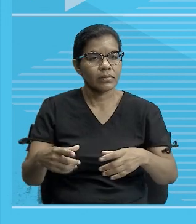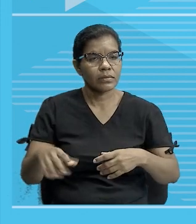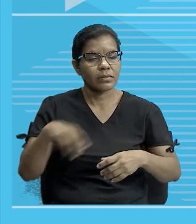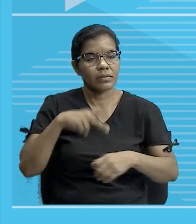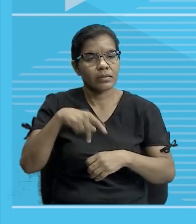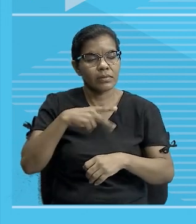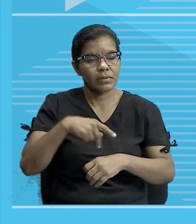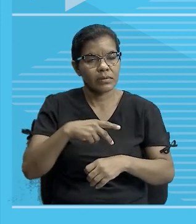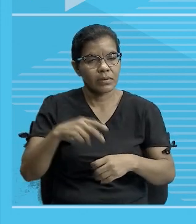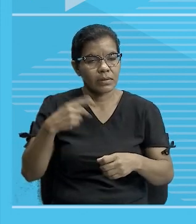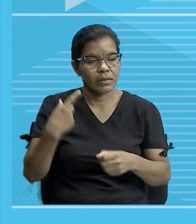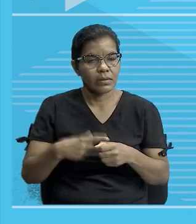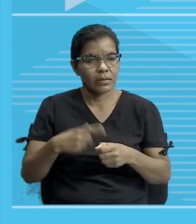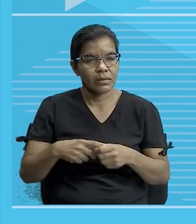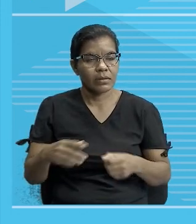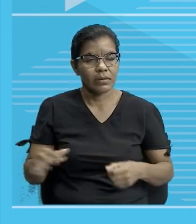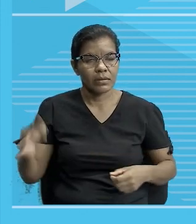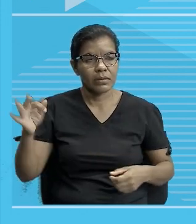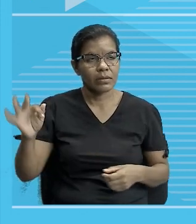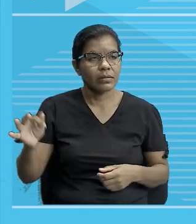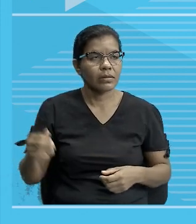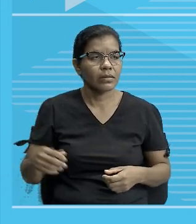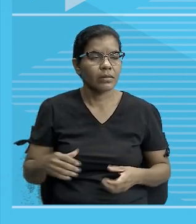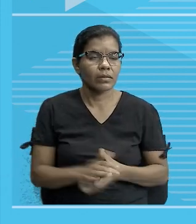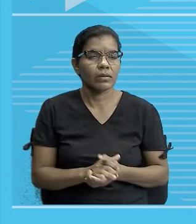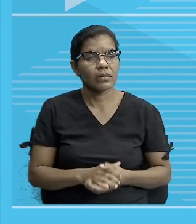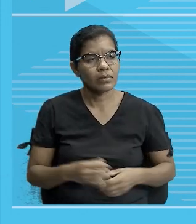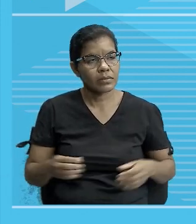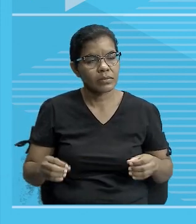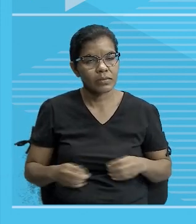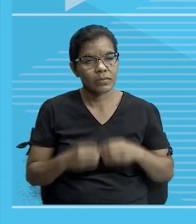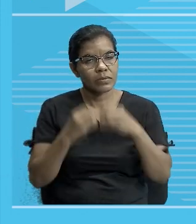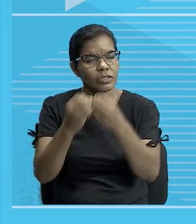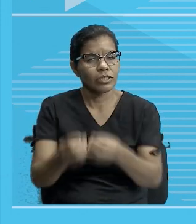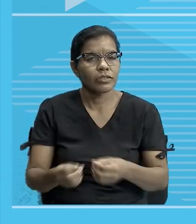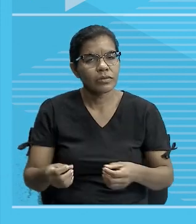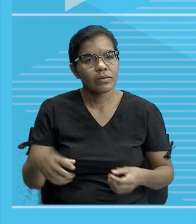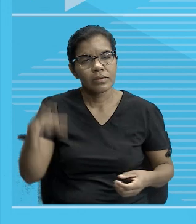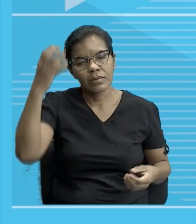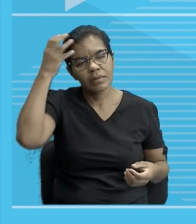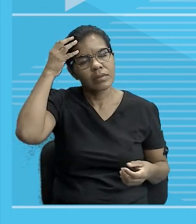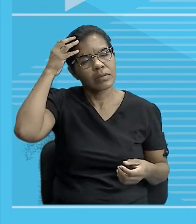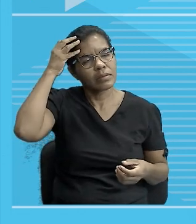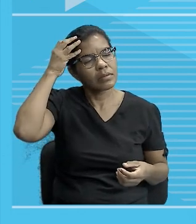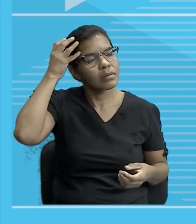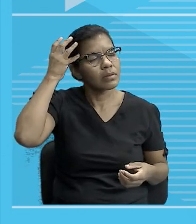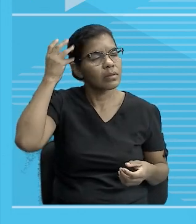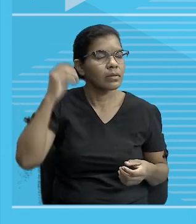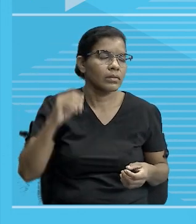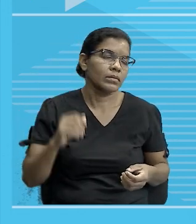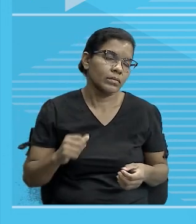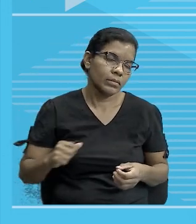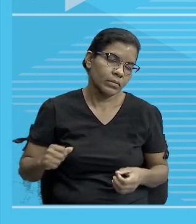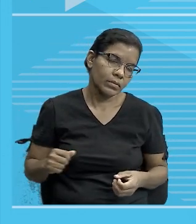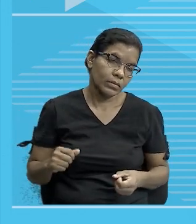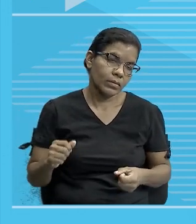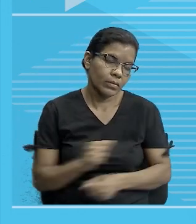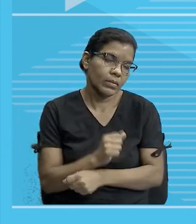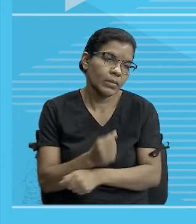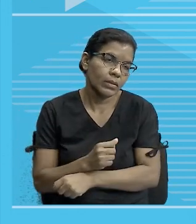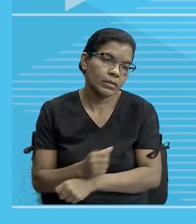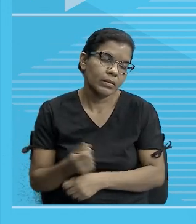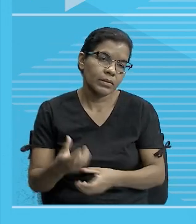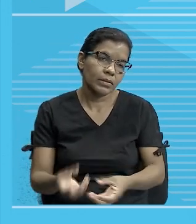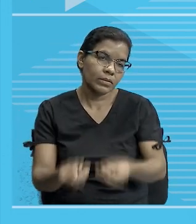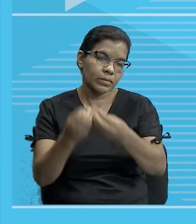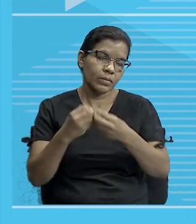presos. Onde geralmente o rei mandava prender os seus inimigos. E tomar o prédio da Bastilha não era